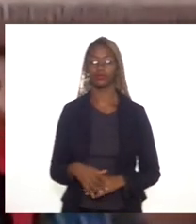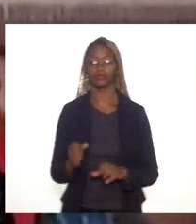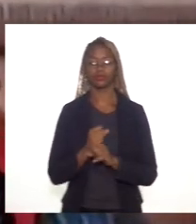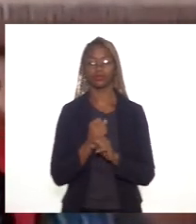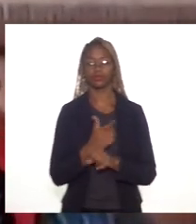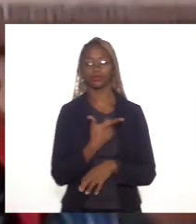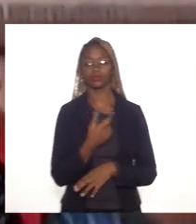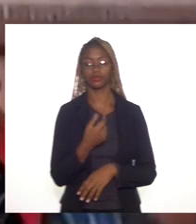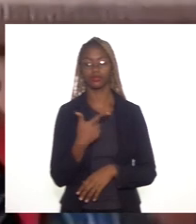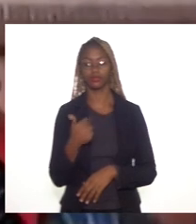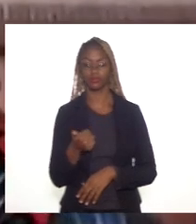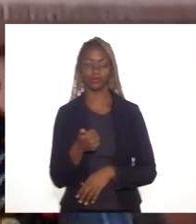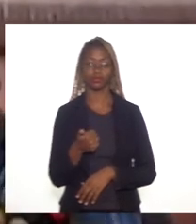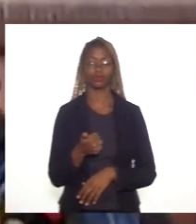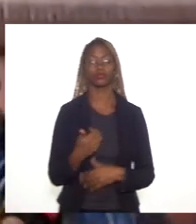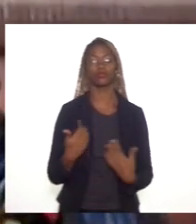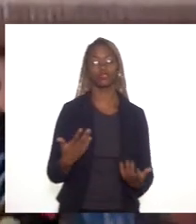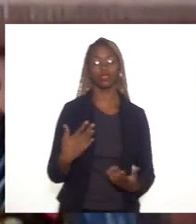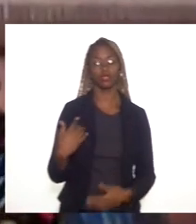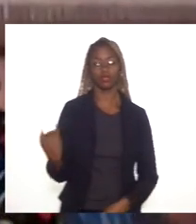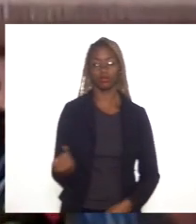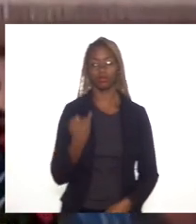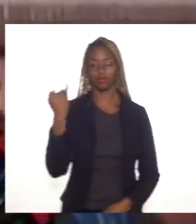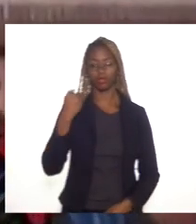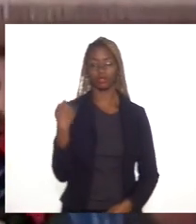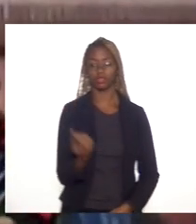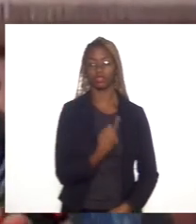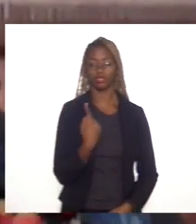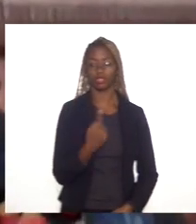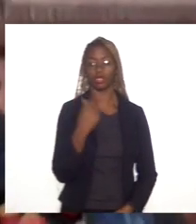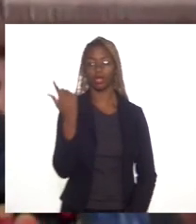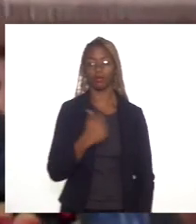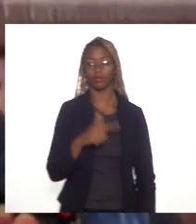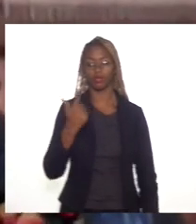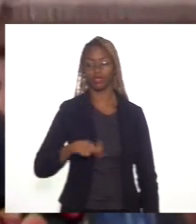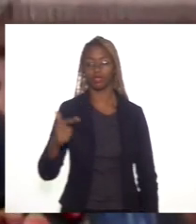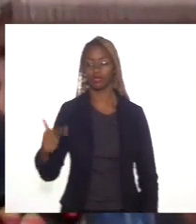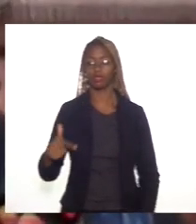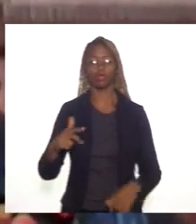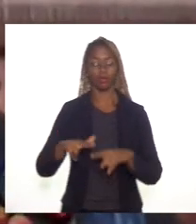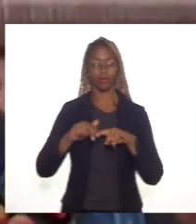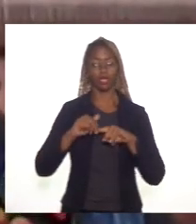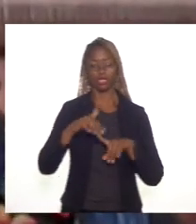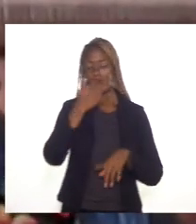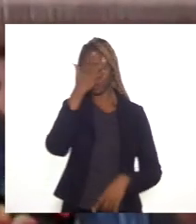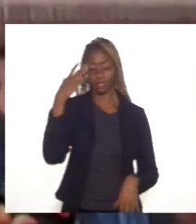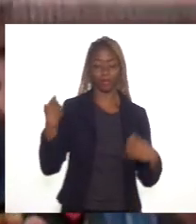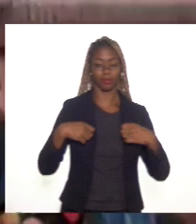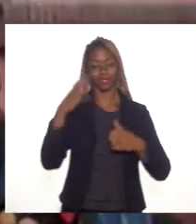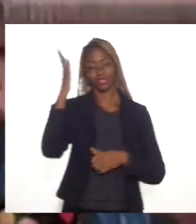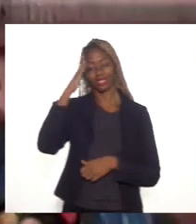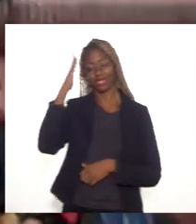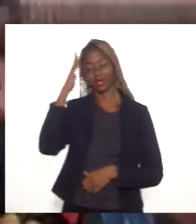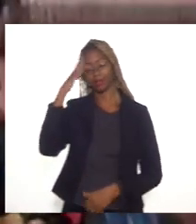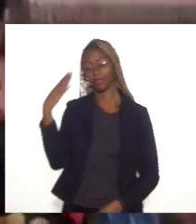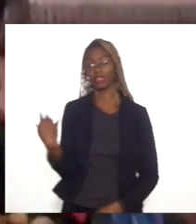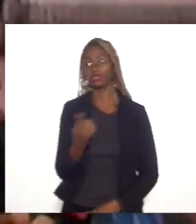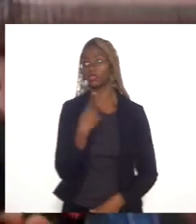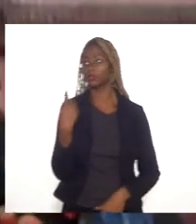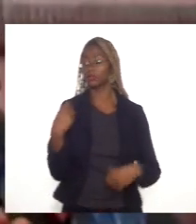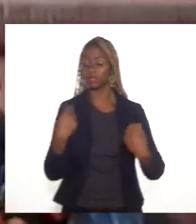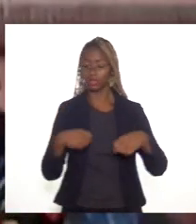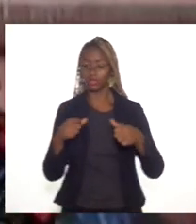2021 e é importante a gente sempre repetir, porque as pessoas precisam saber e a gente precisa cada vez mais